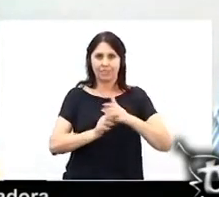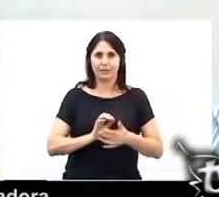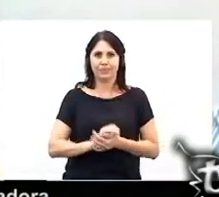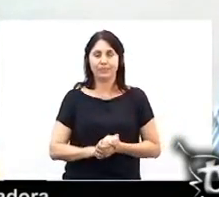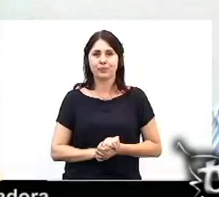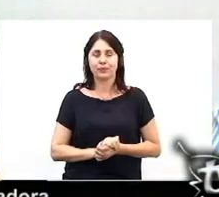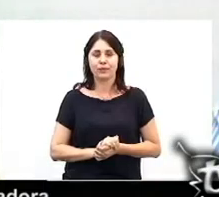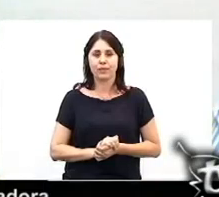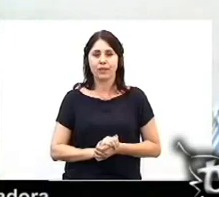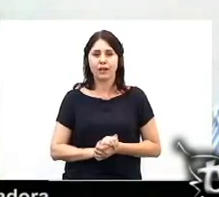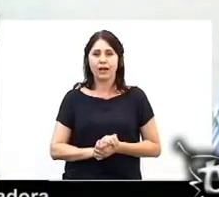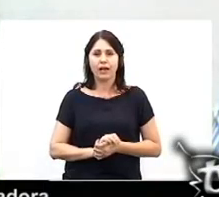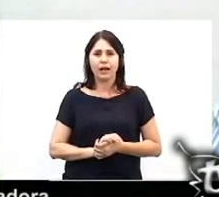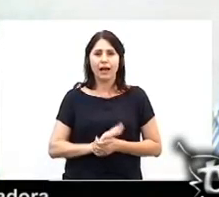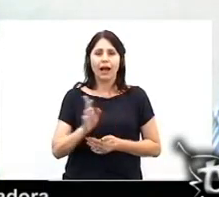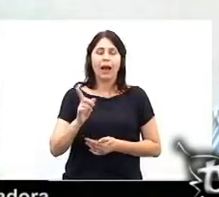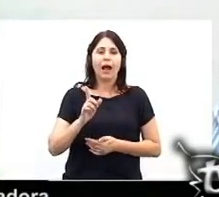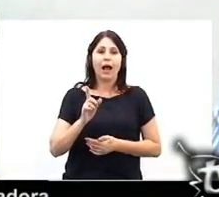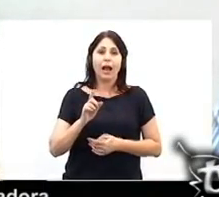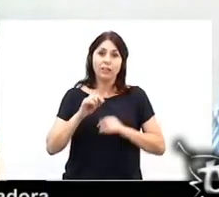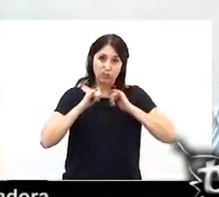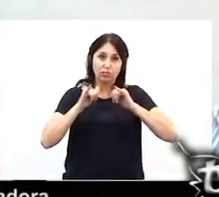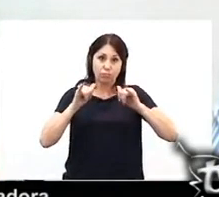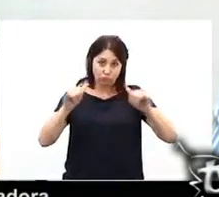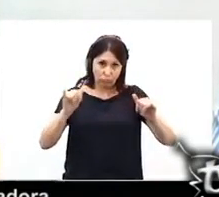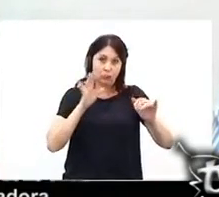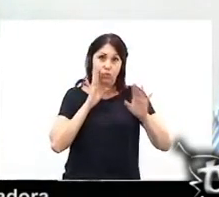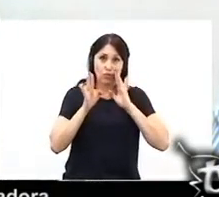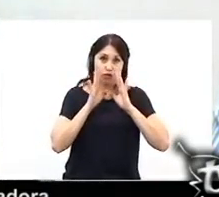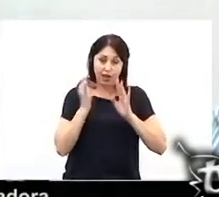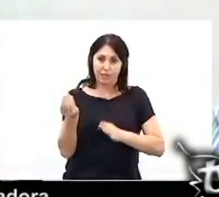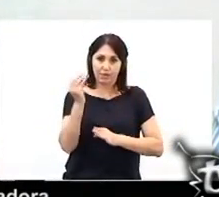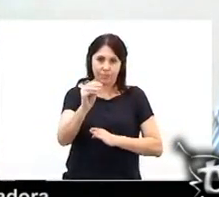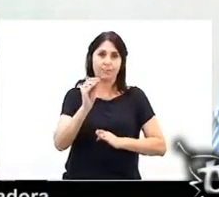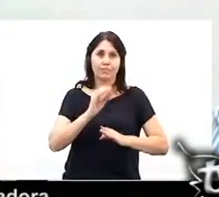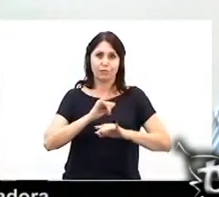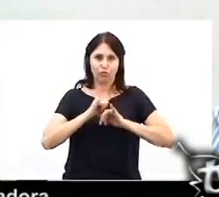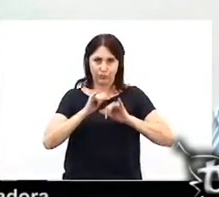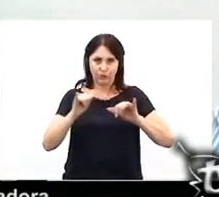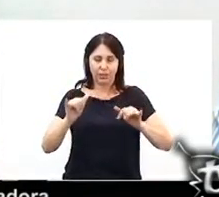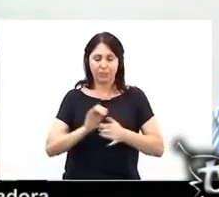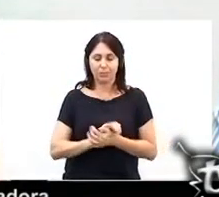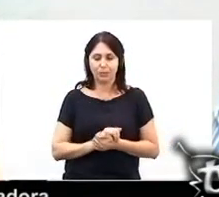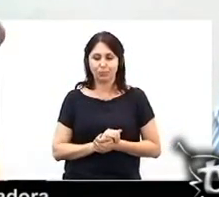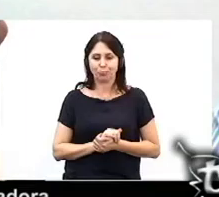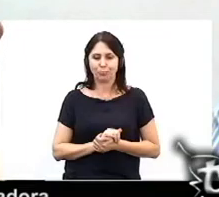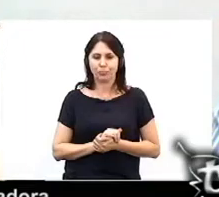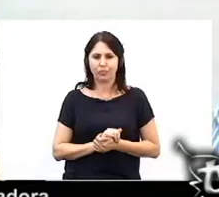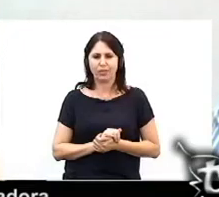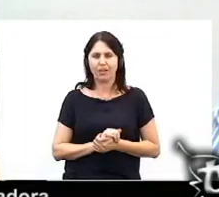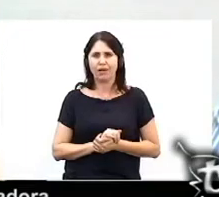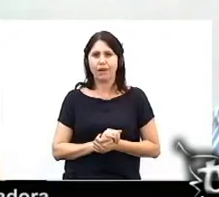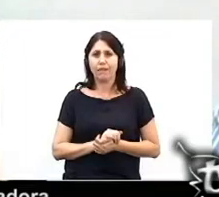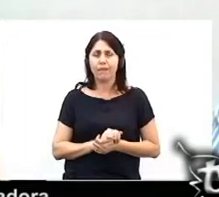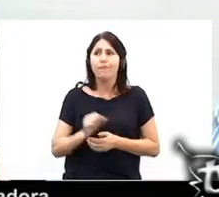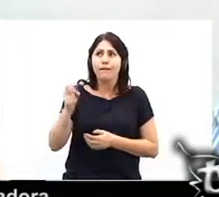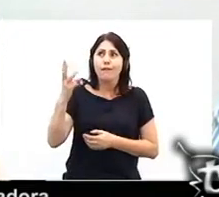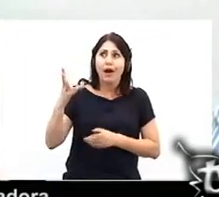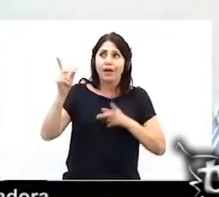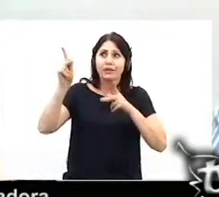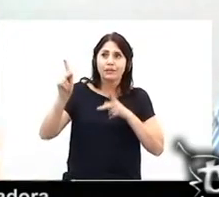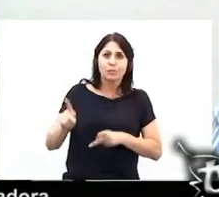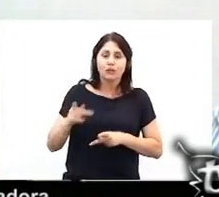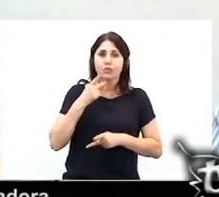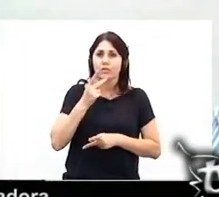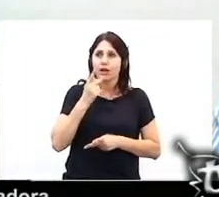que daí não é pedala, né? Aí é outro nome, que eu não sei como que chama. Mas enfim, é adaptada. E aí muita gente